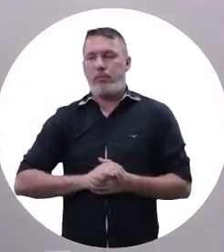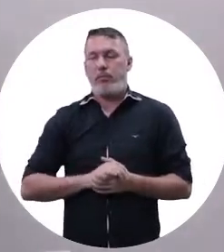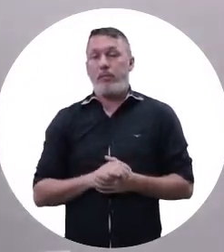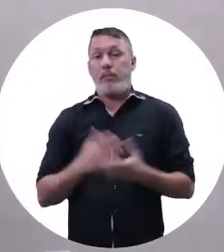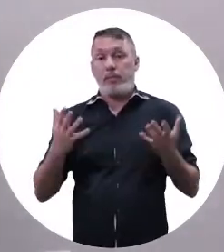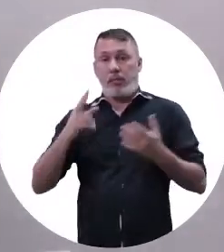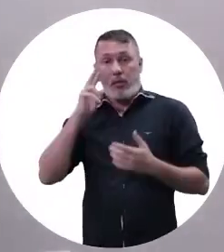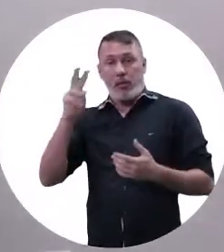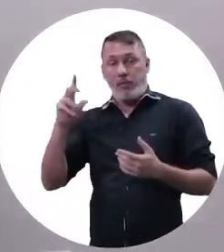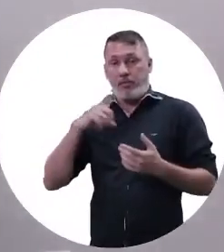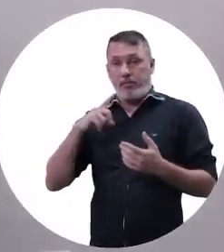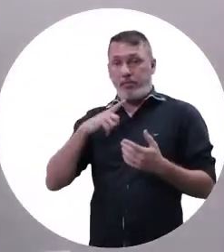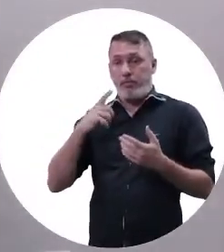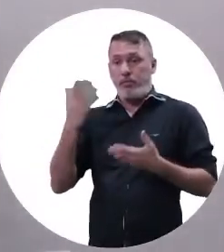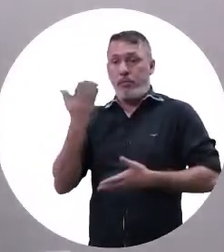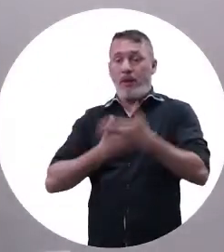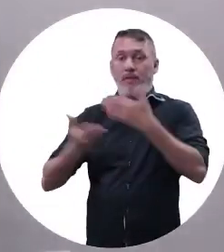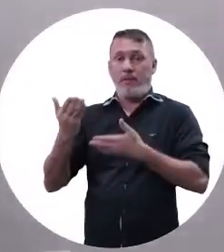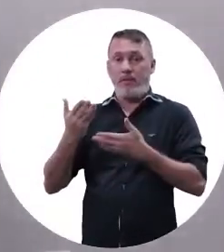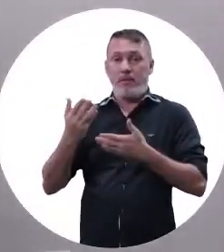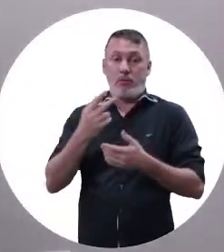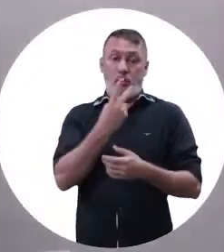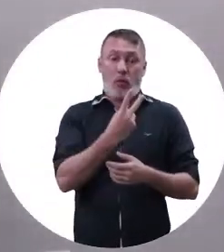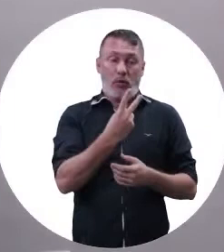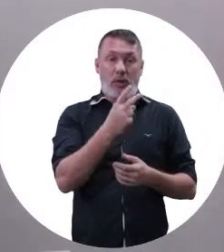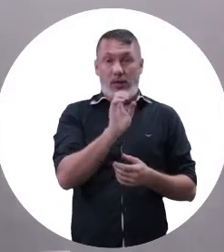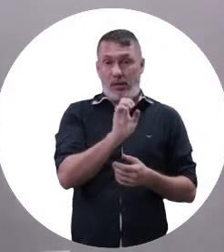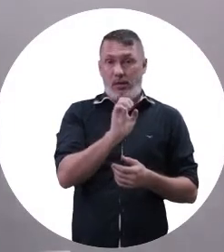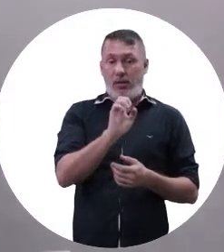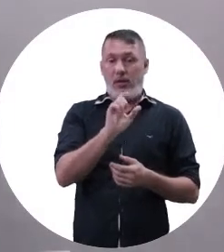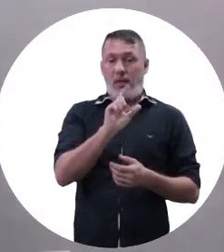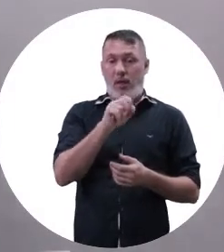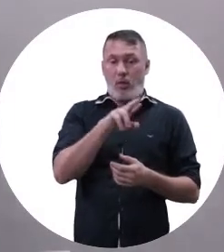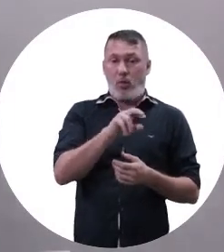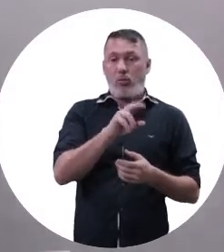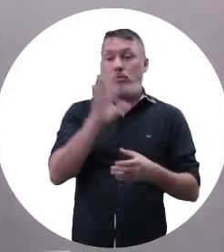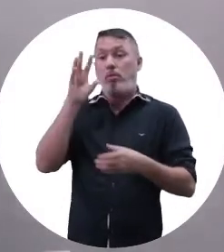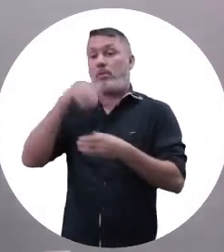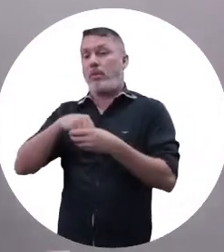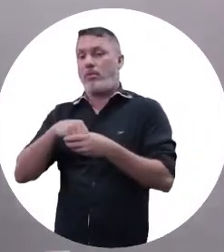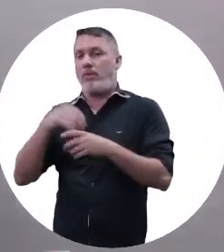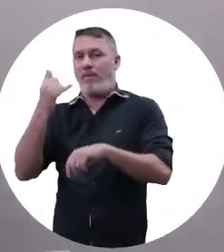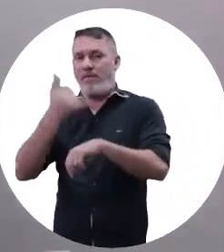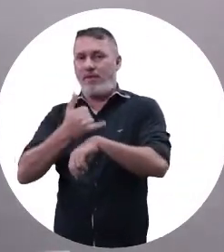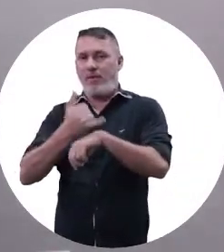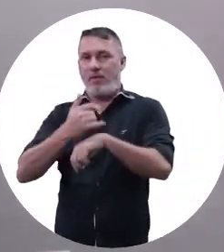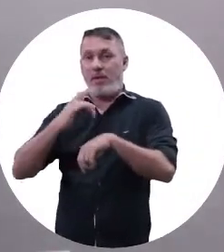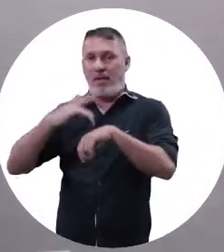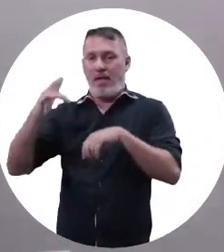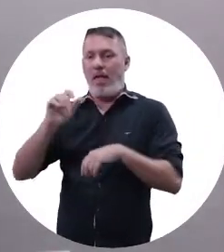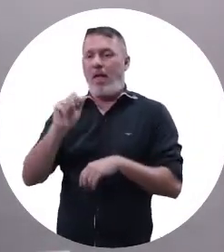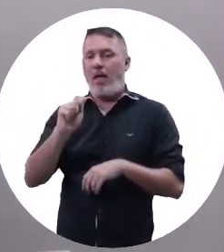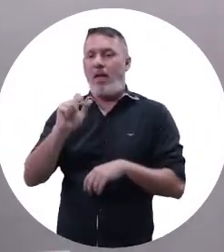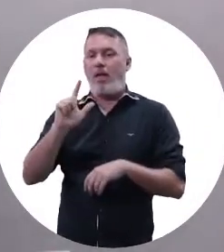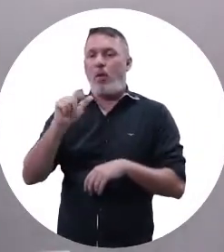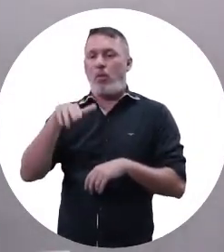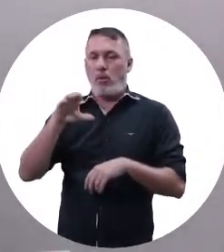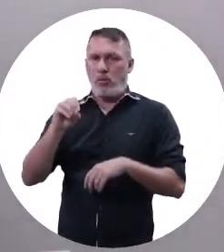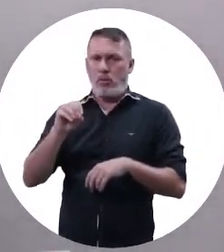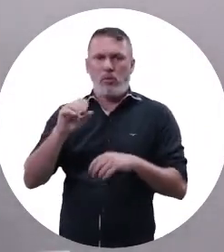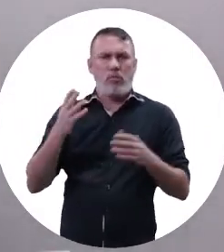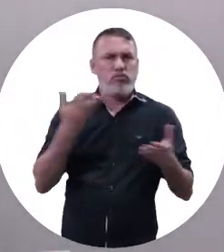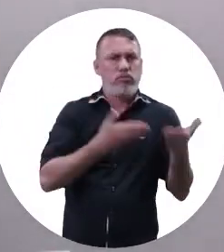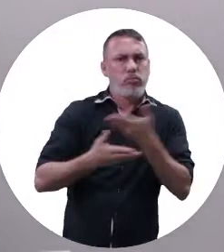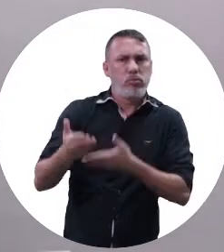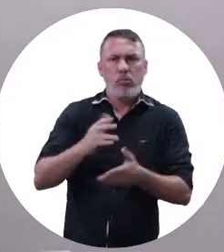Aqui, vou transferir esses 2 elétrons agora para o alumínio. Transferiu tudo?